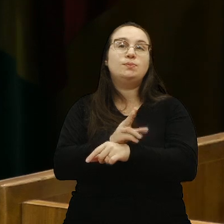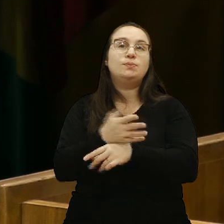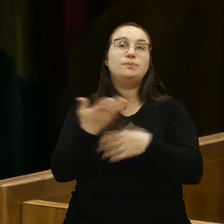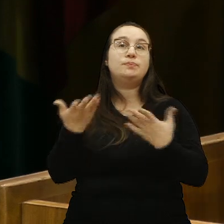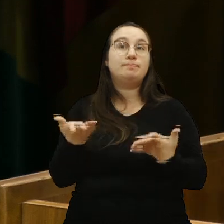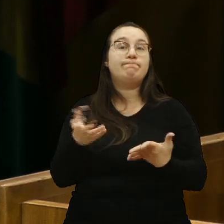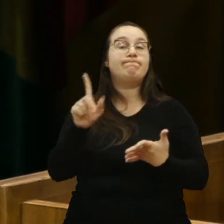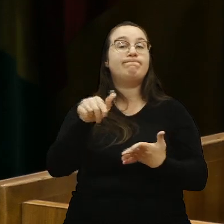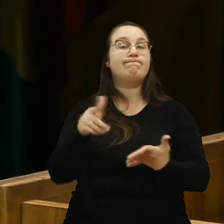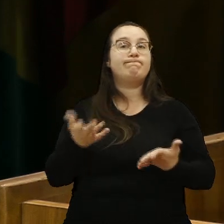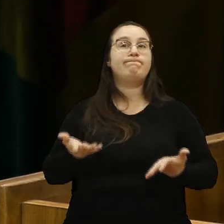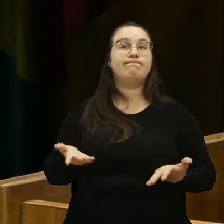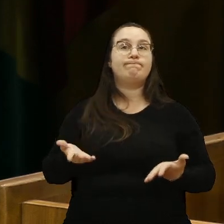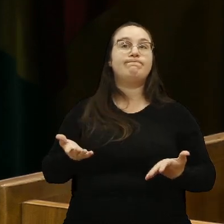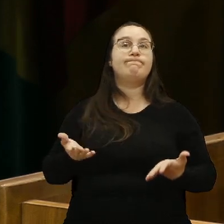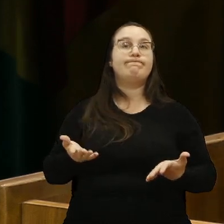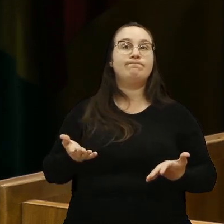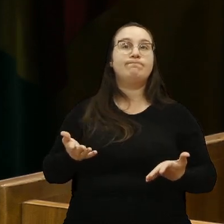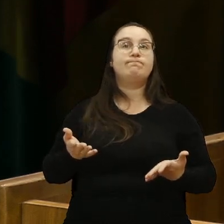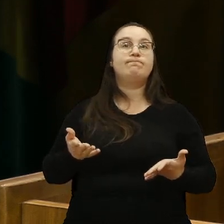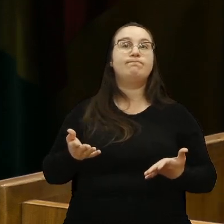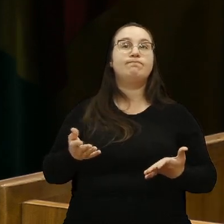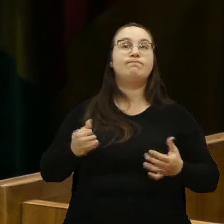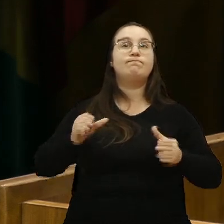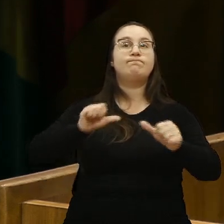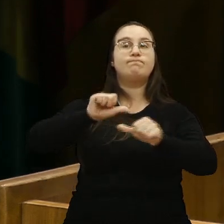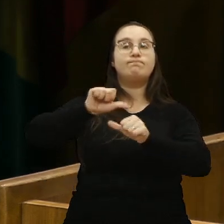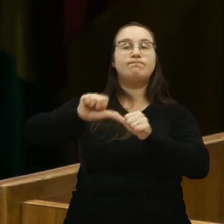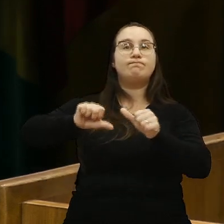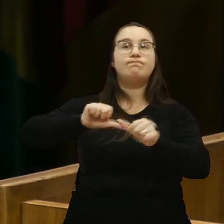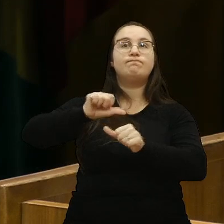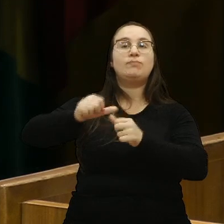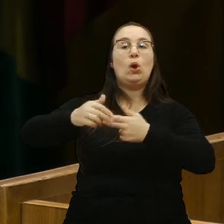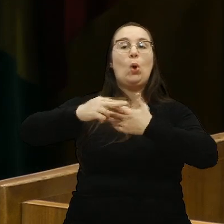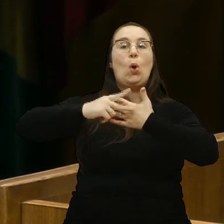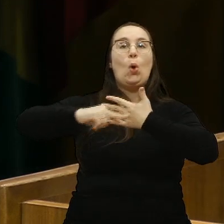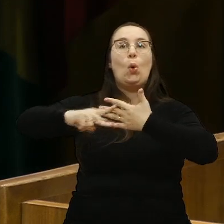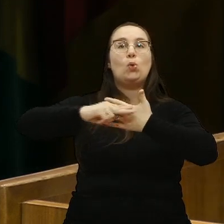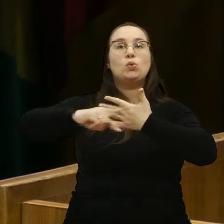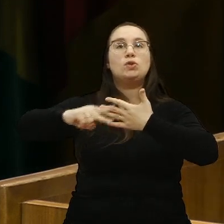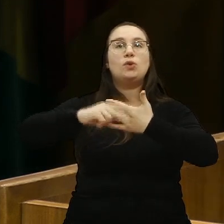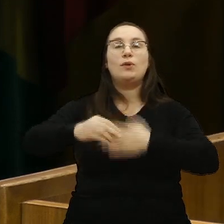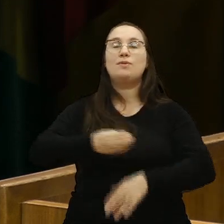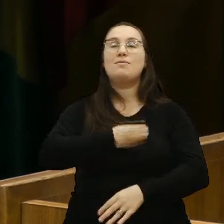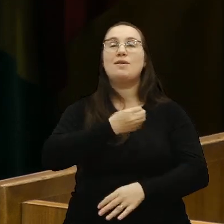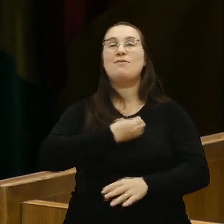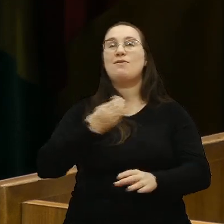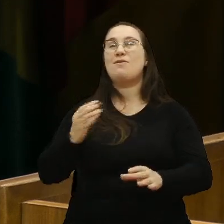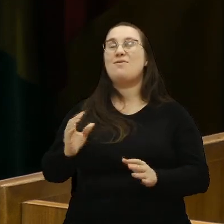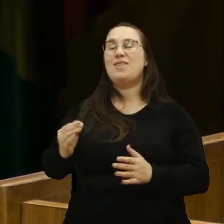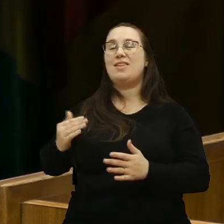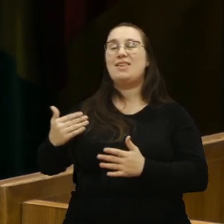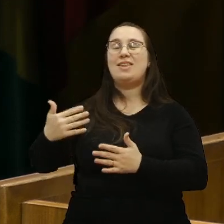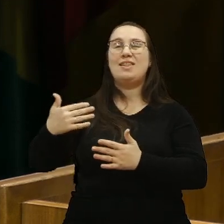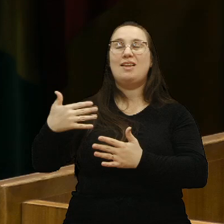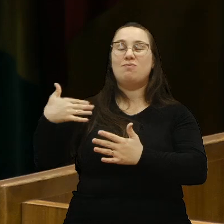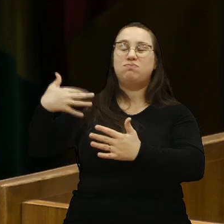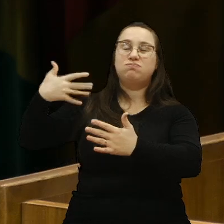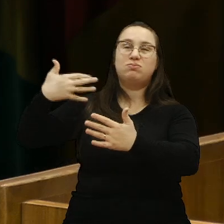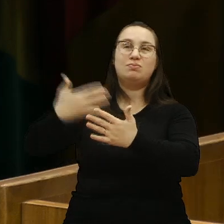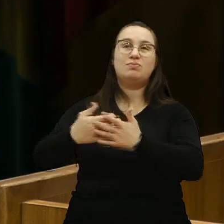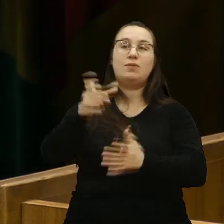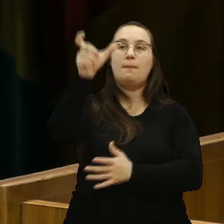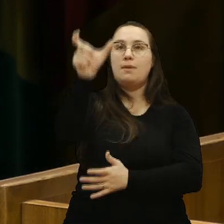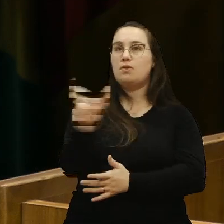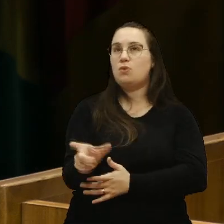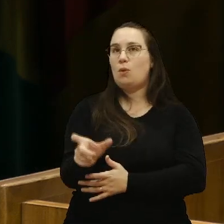E isso vai trazer consequências para a vida toda dessa pessoa.